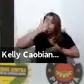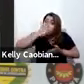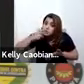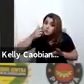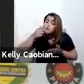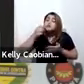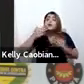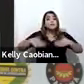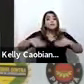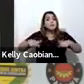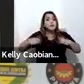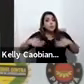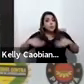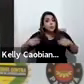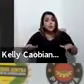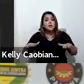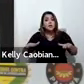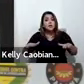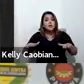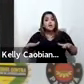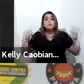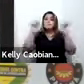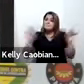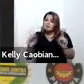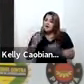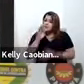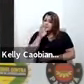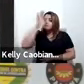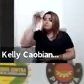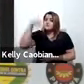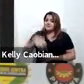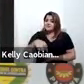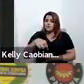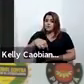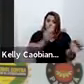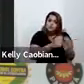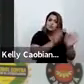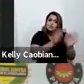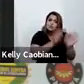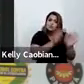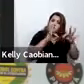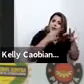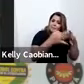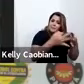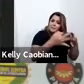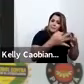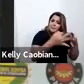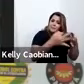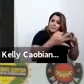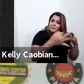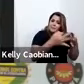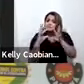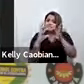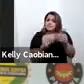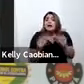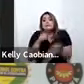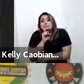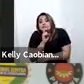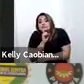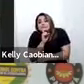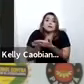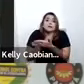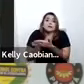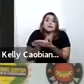em paz, juntamente com seus familiares em volta. Apesar do frio, assim, tudo isso esquentou, sabe, gente?